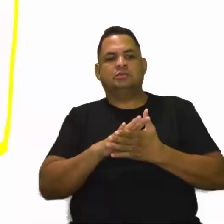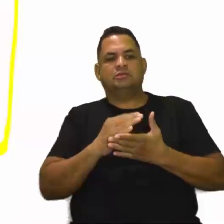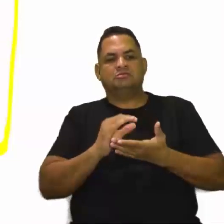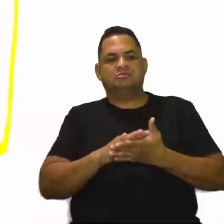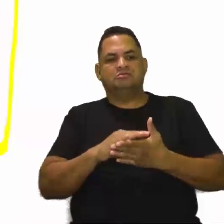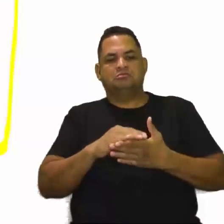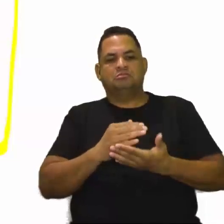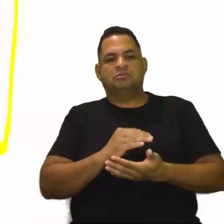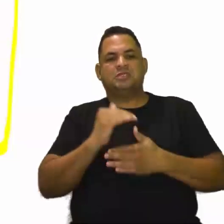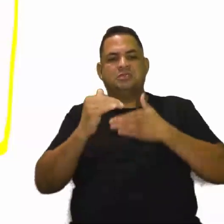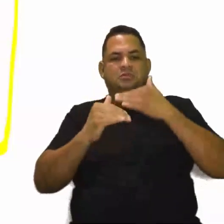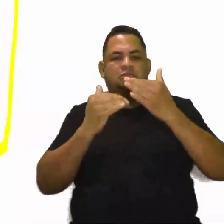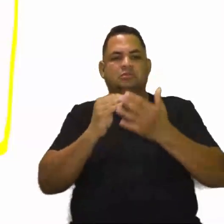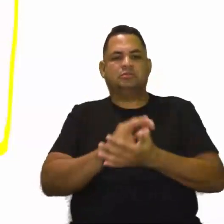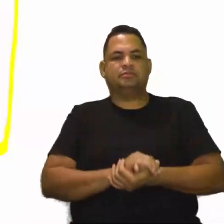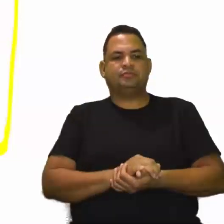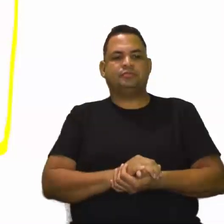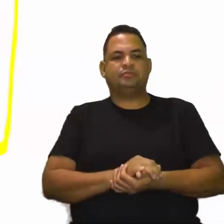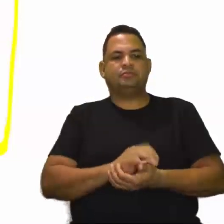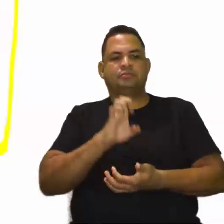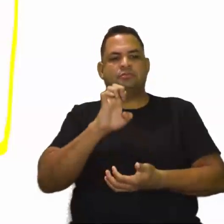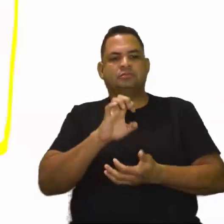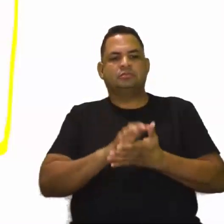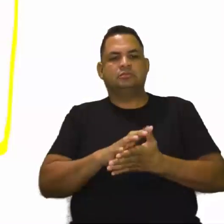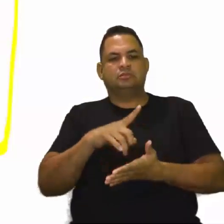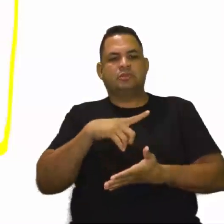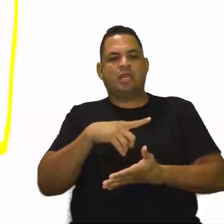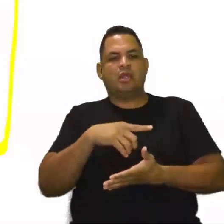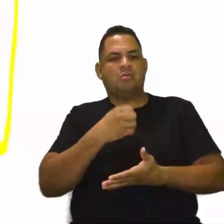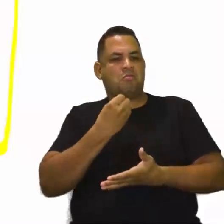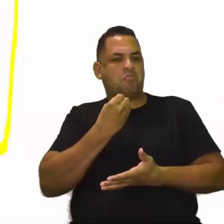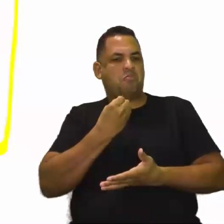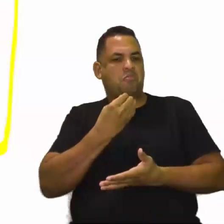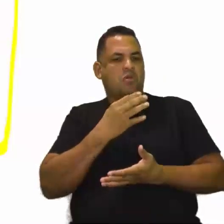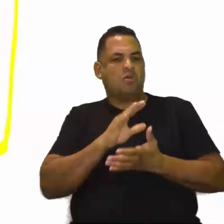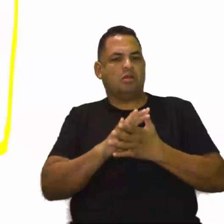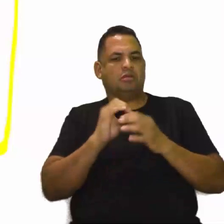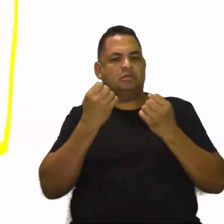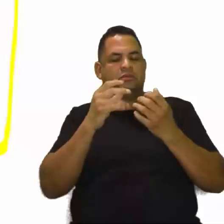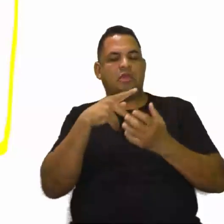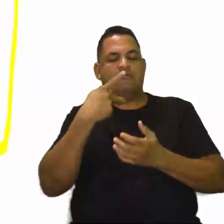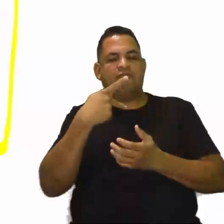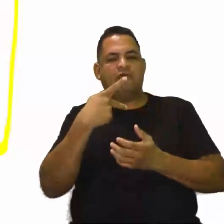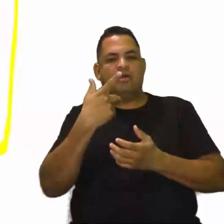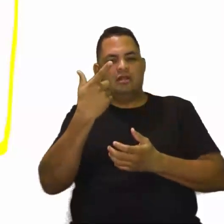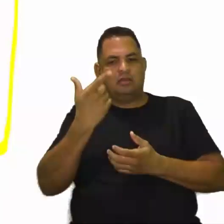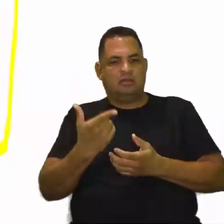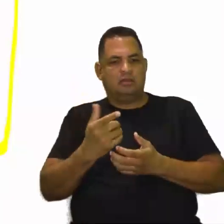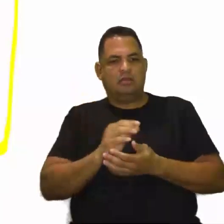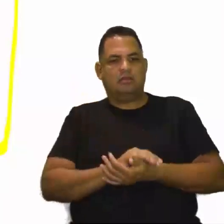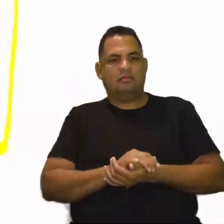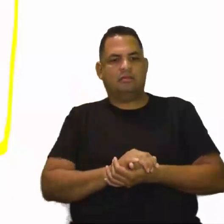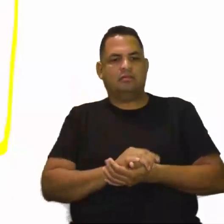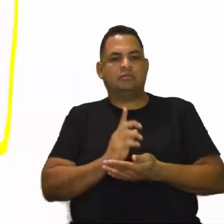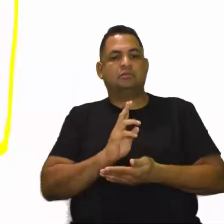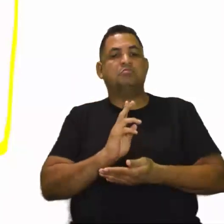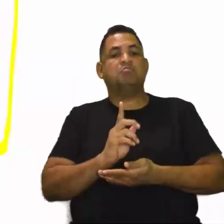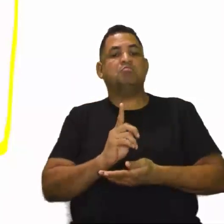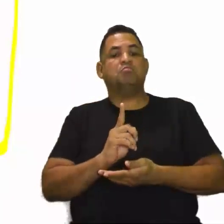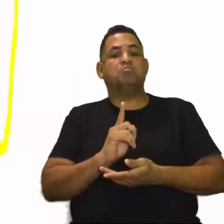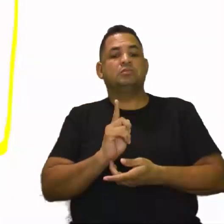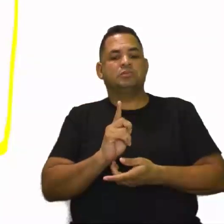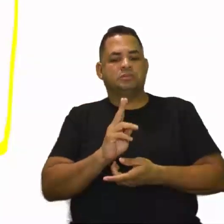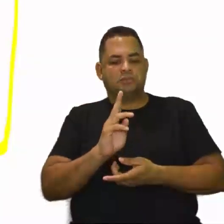agravado? No E, há uma boa razão física não mencionada aqui, pela qual você